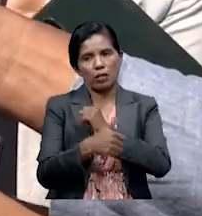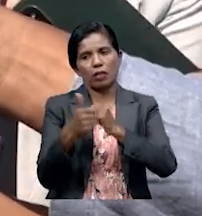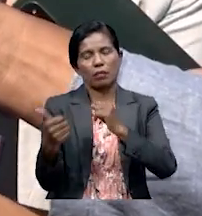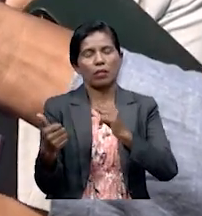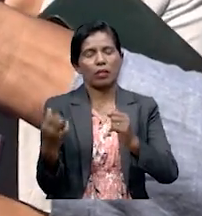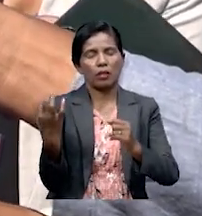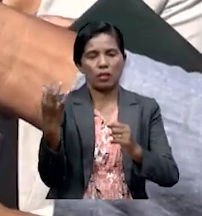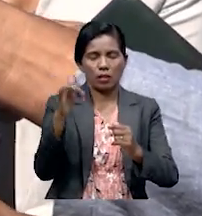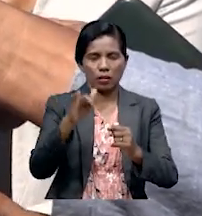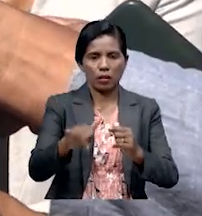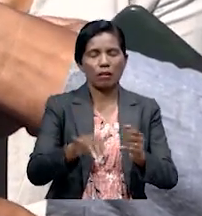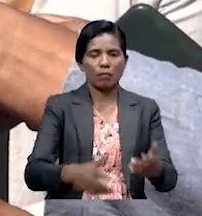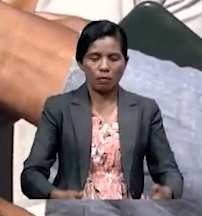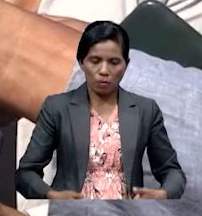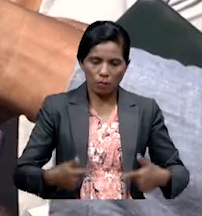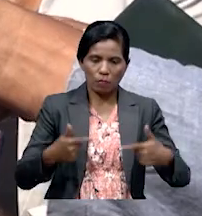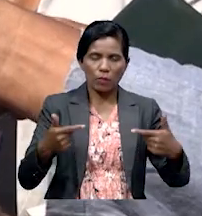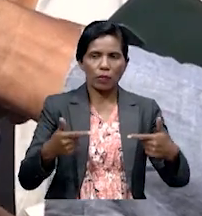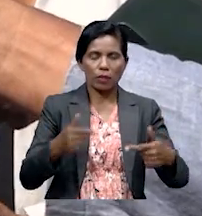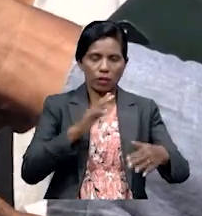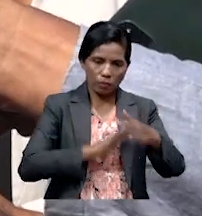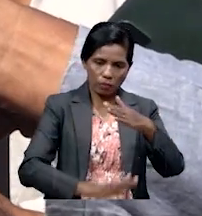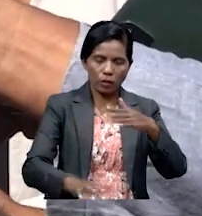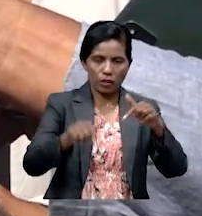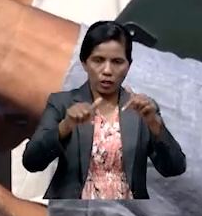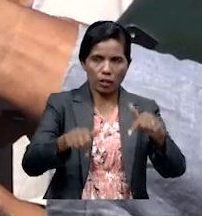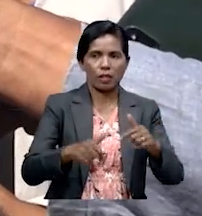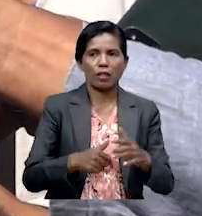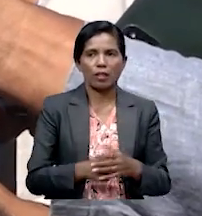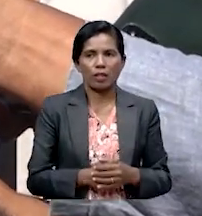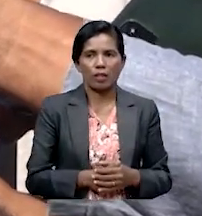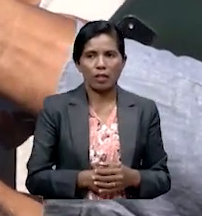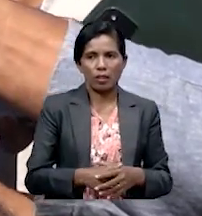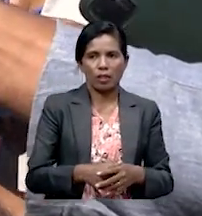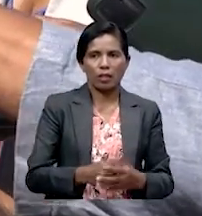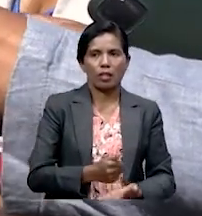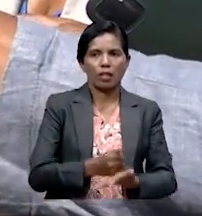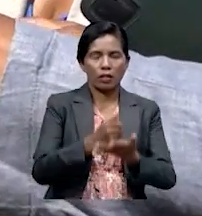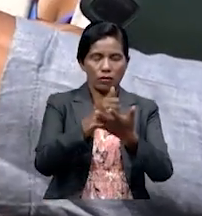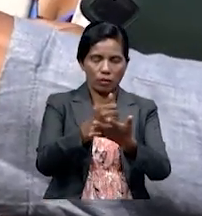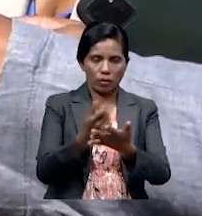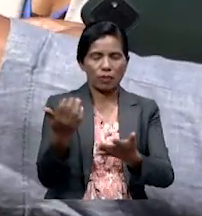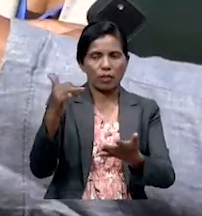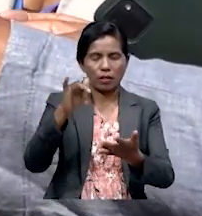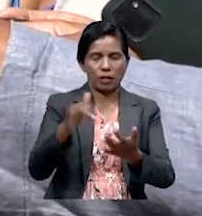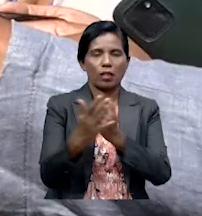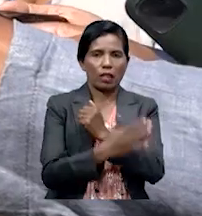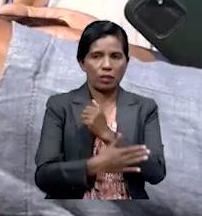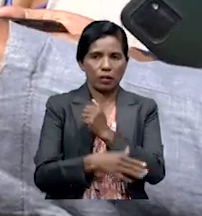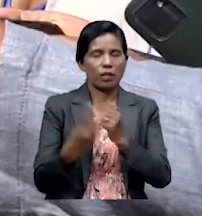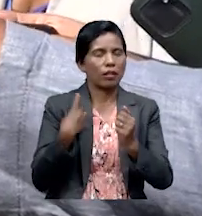talin koto ene, sira ne ka antara ene, ya tau matan ba sira ne raimwa. Nebe, ita lakung